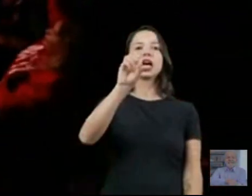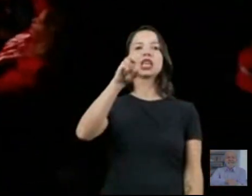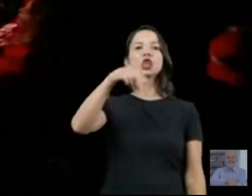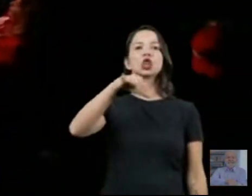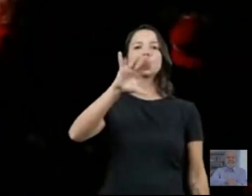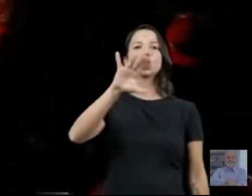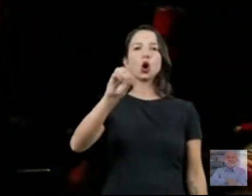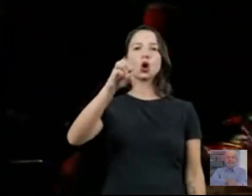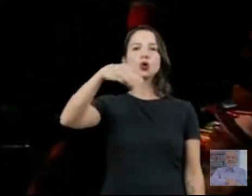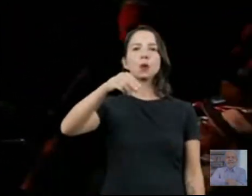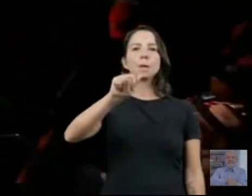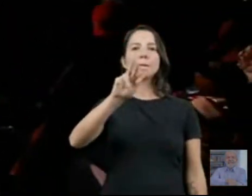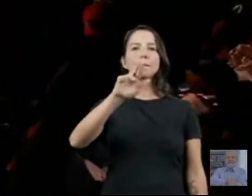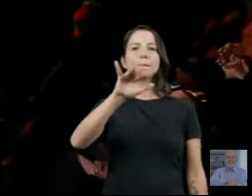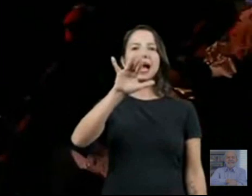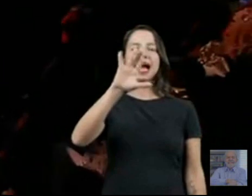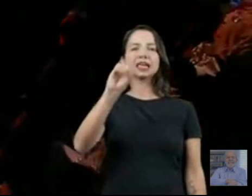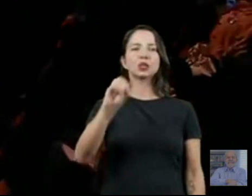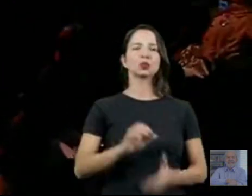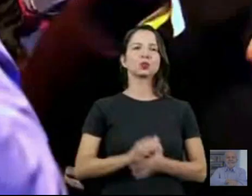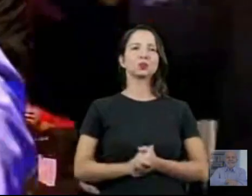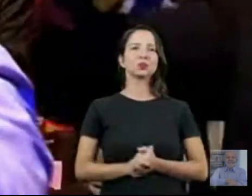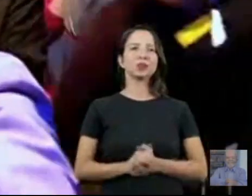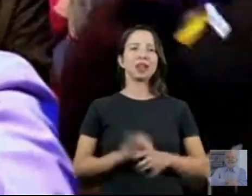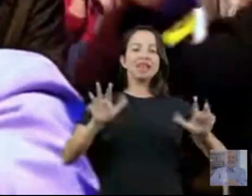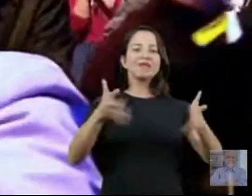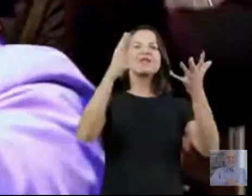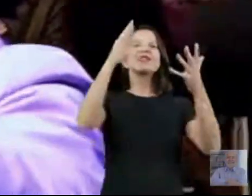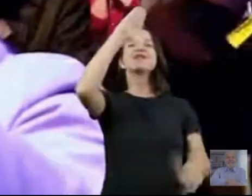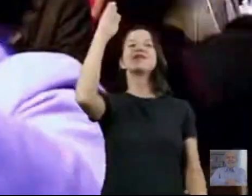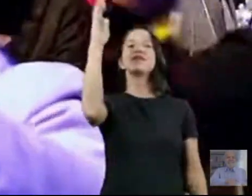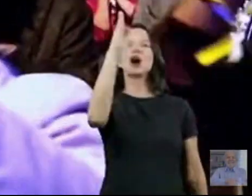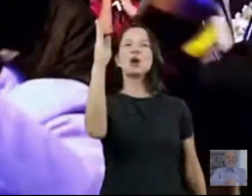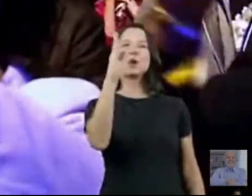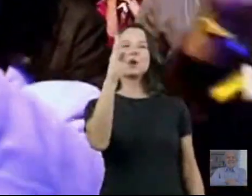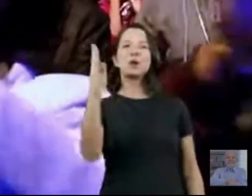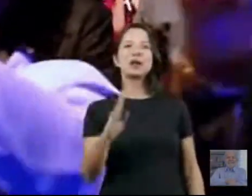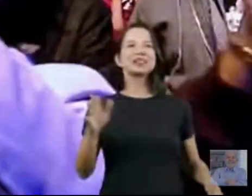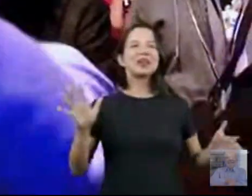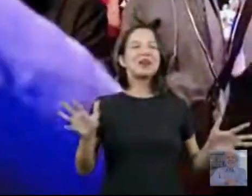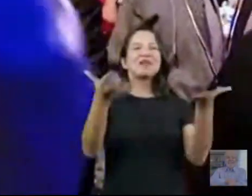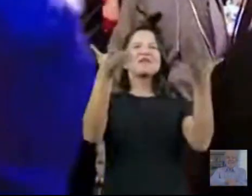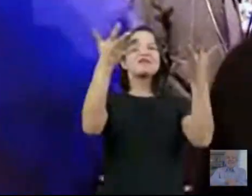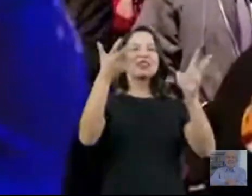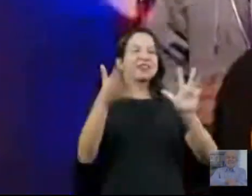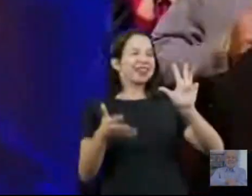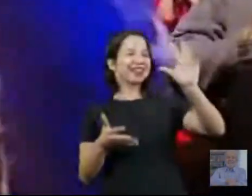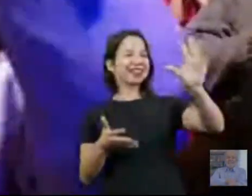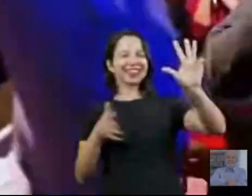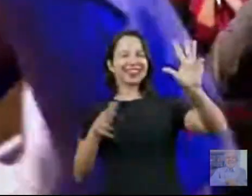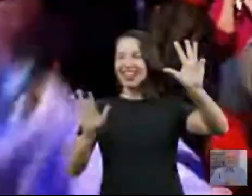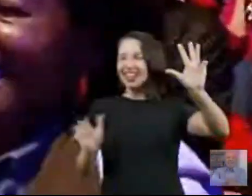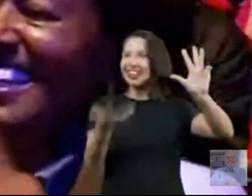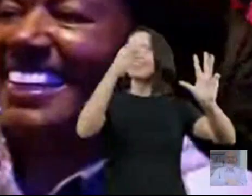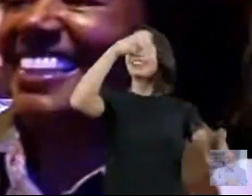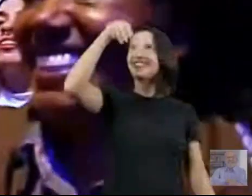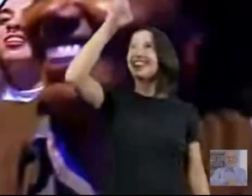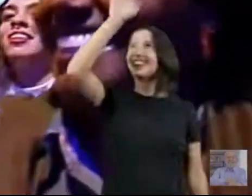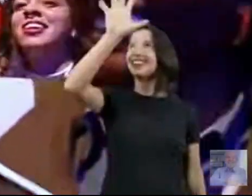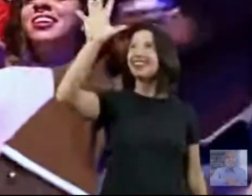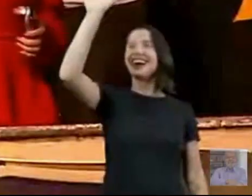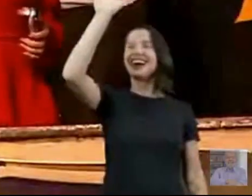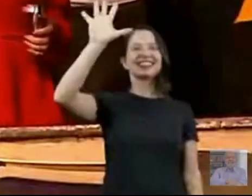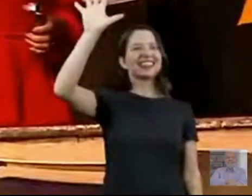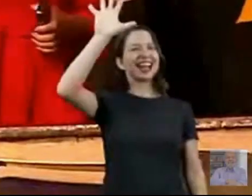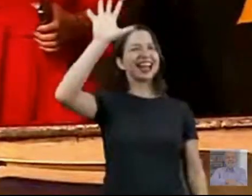Viva o Brasil, viva o Nordeste e viva Luiz Inácio Lula da Silva!